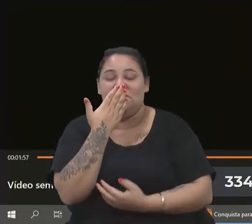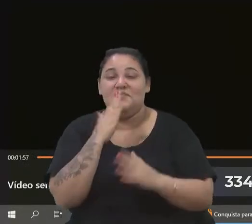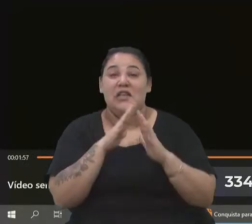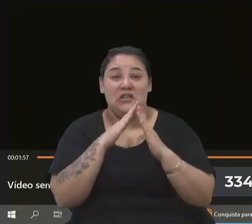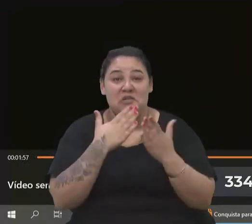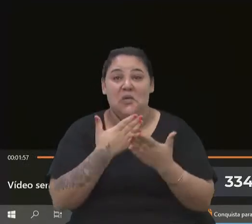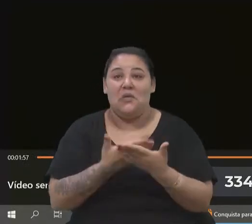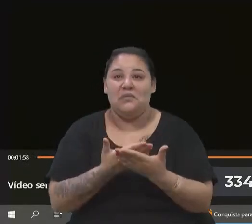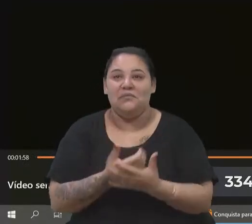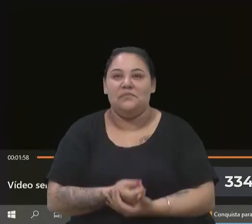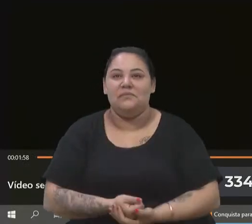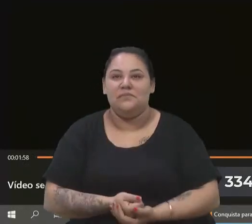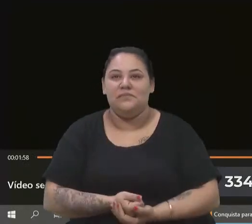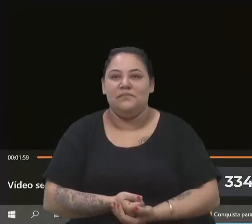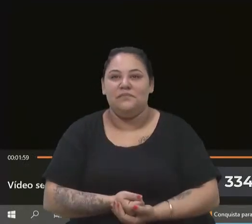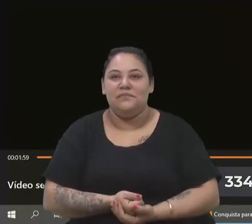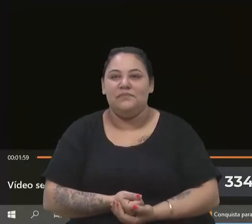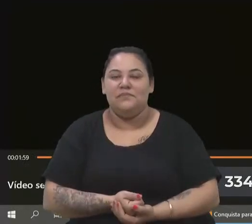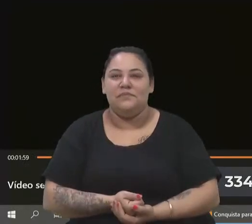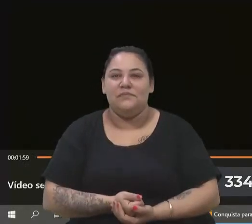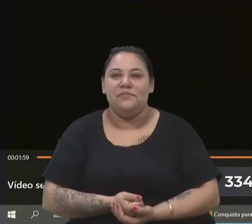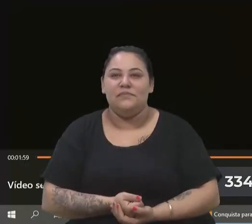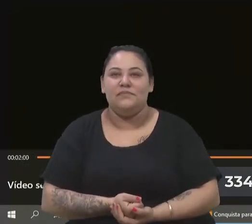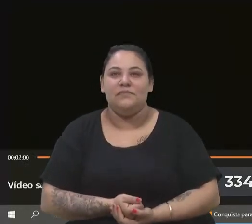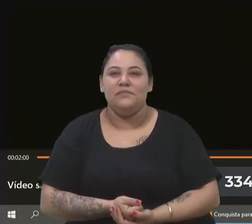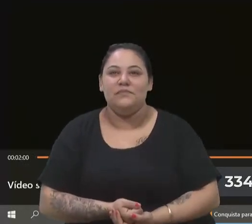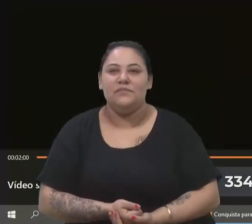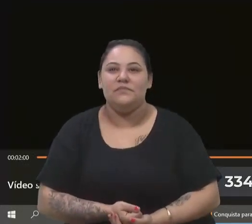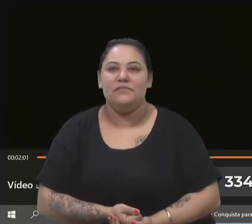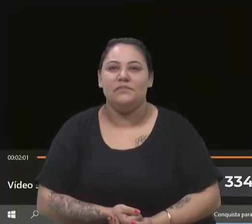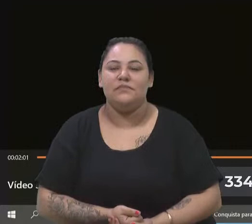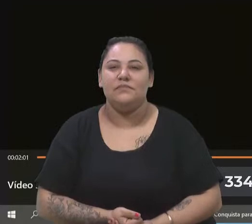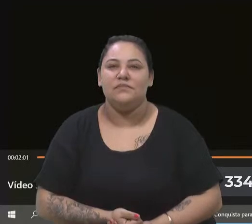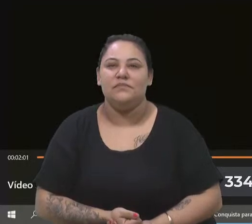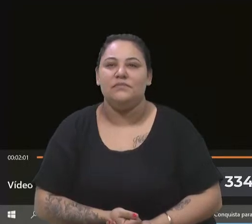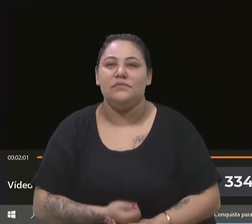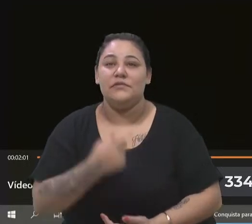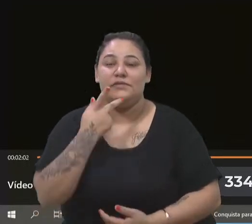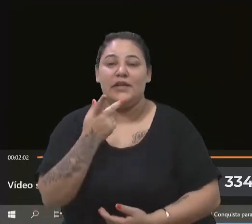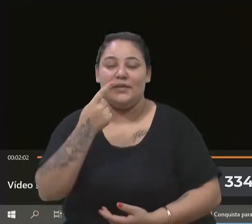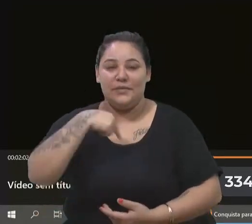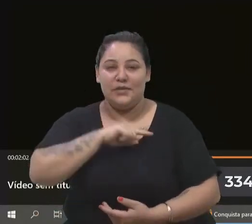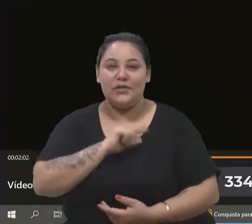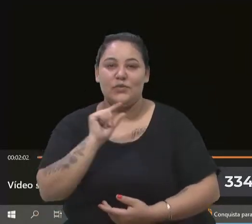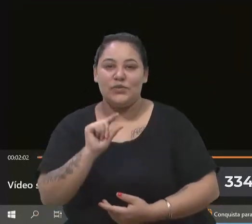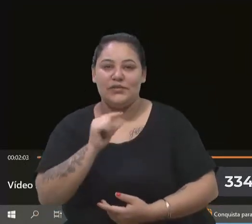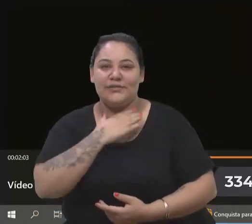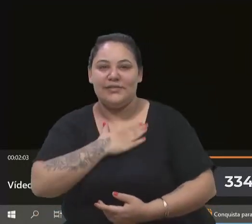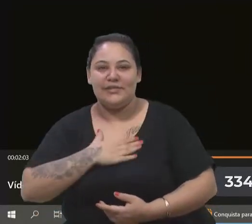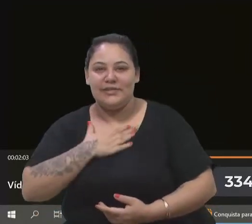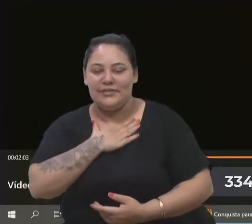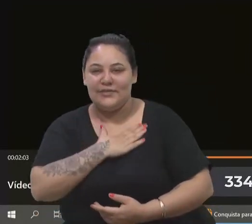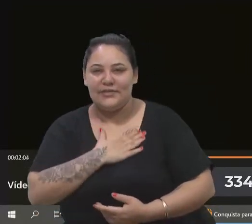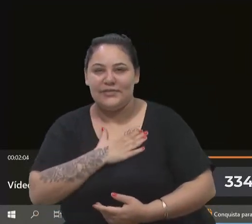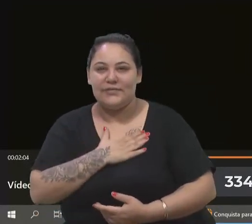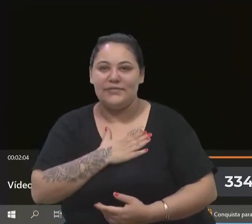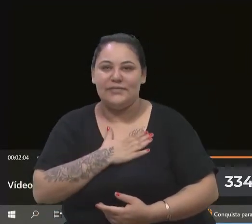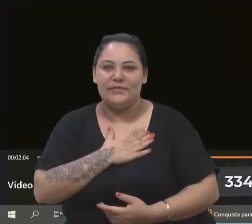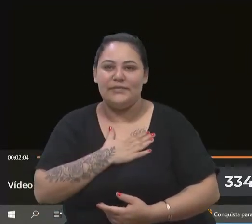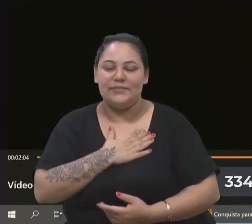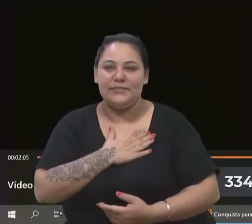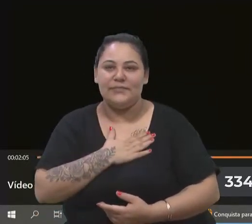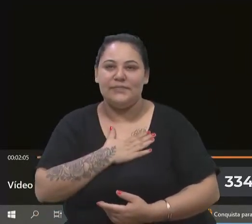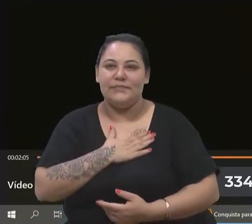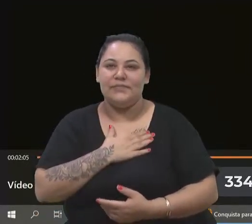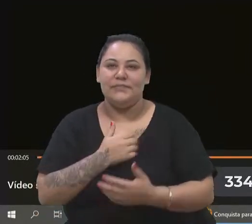novinha. Rodrigo, fala para nós um pouquinho dessa alegria, dessa satisfação. Eu tenho orgulho de relatar, pois eu estudei